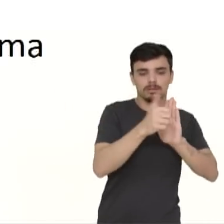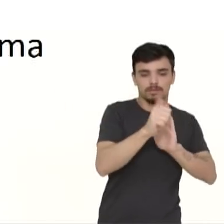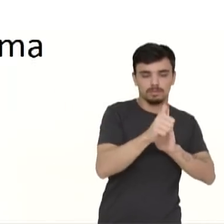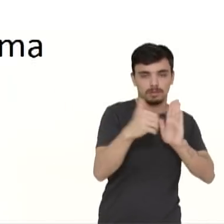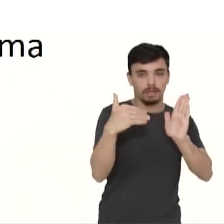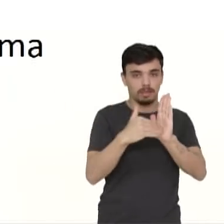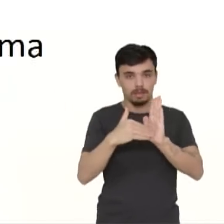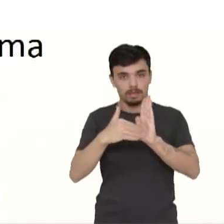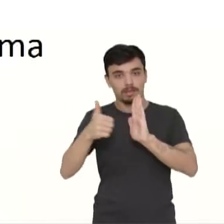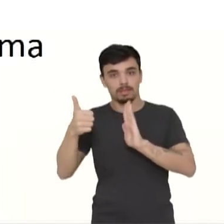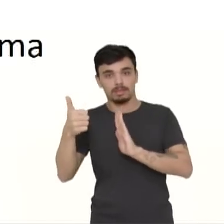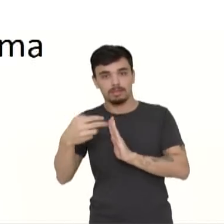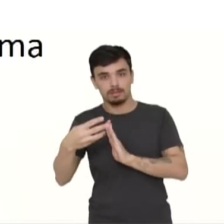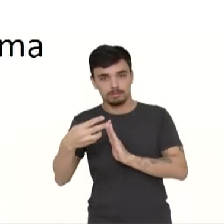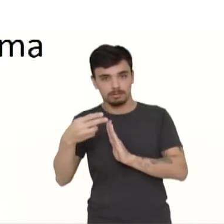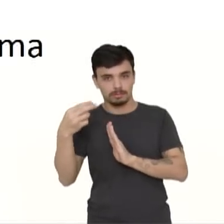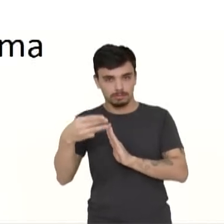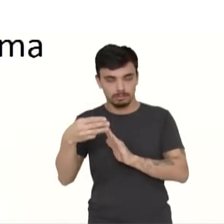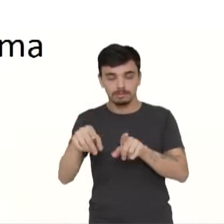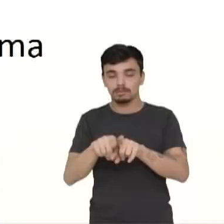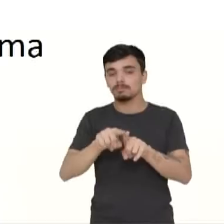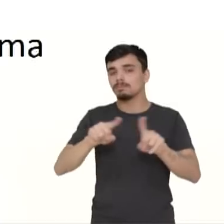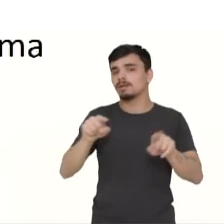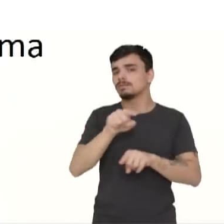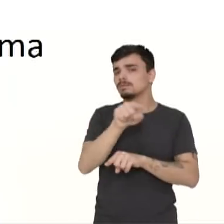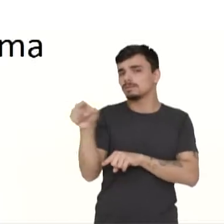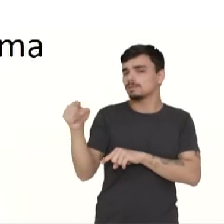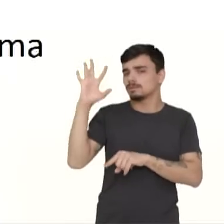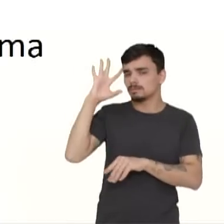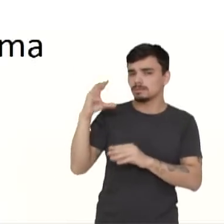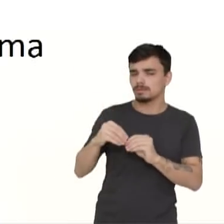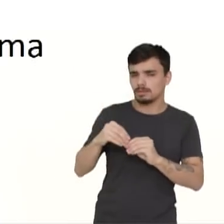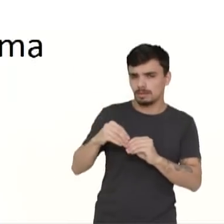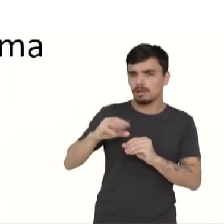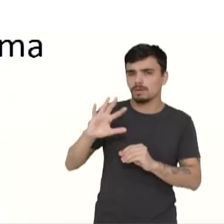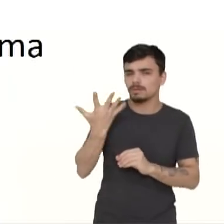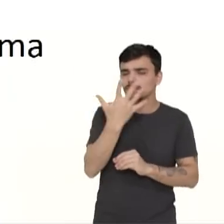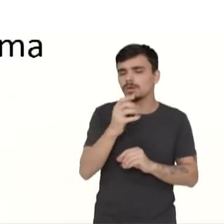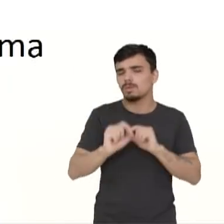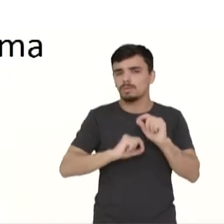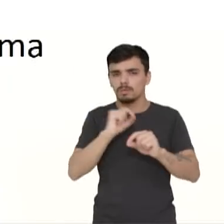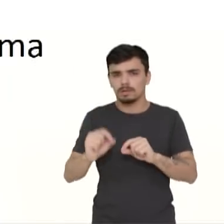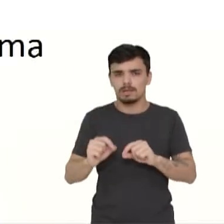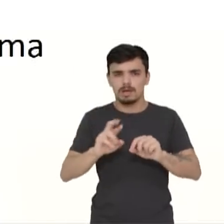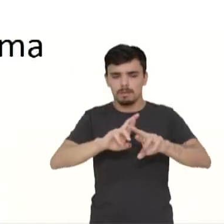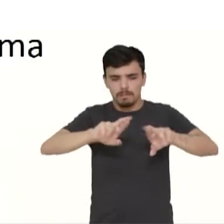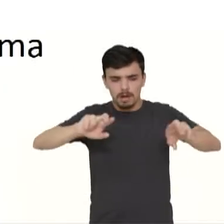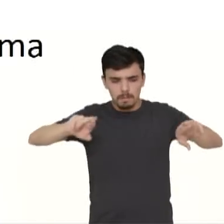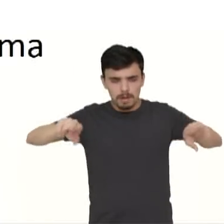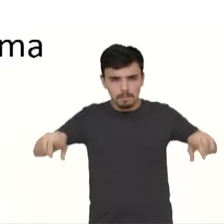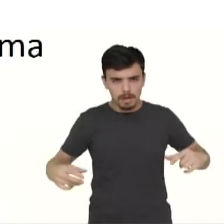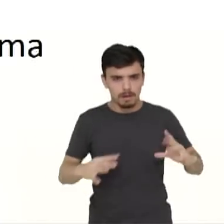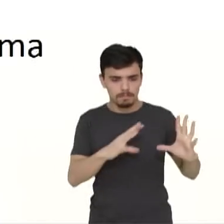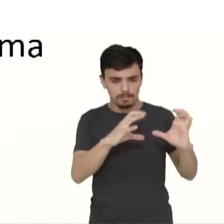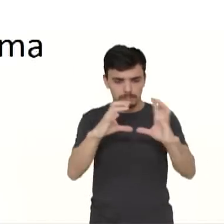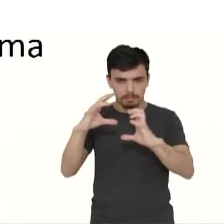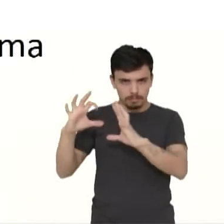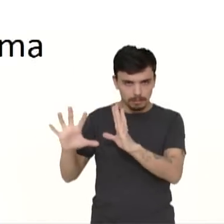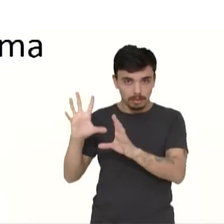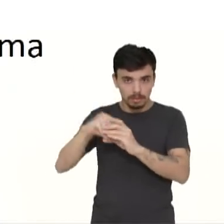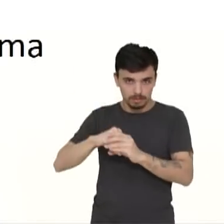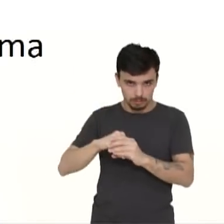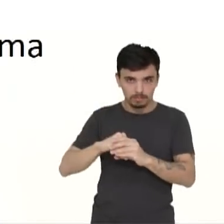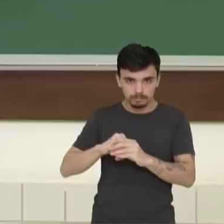século XIII, mas eu quero que vocês entendam que foram vários conflitos dentro das